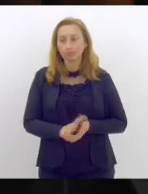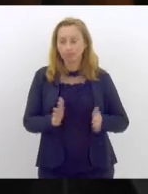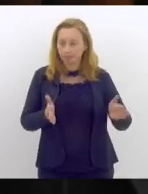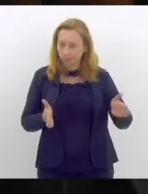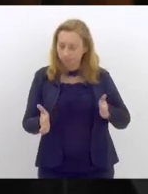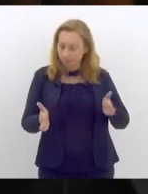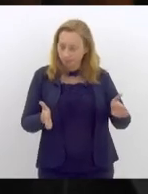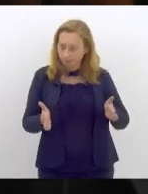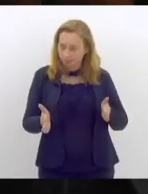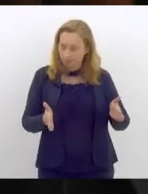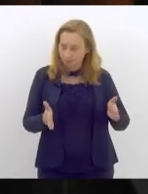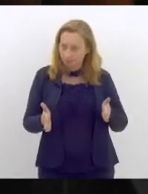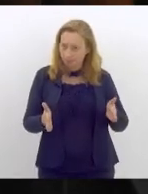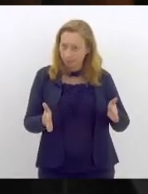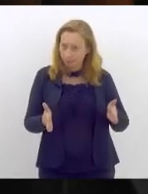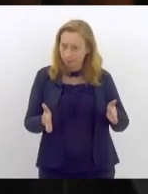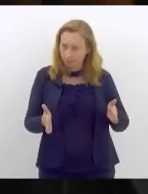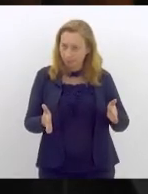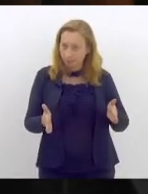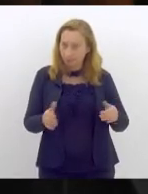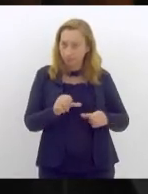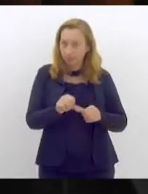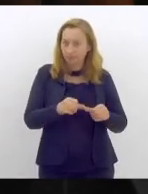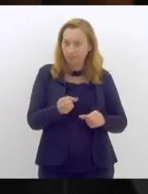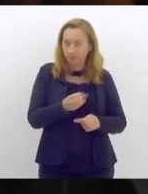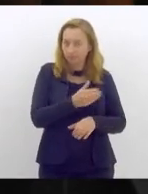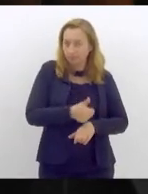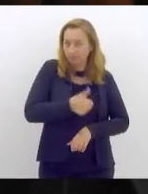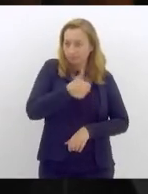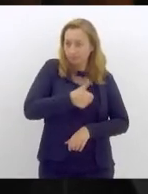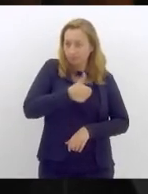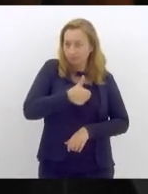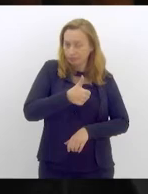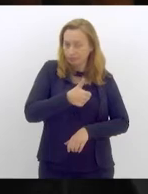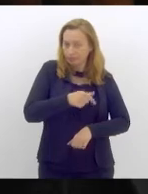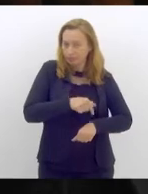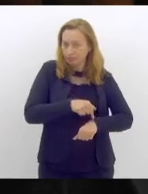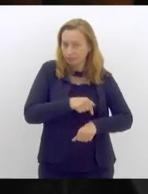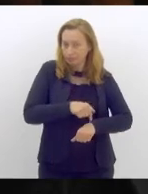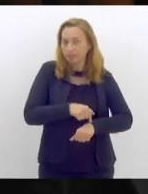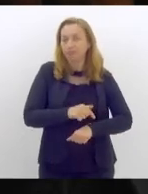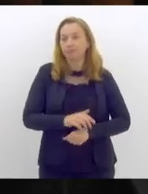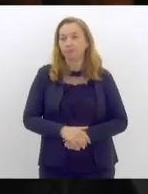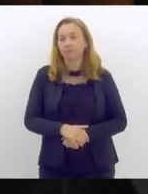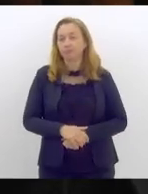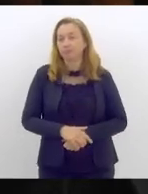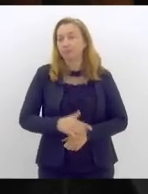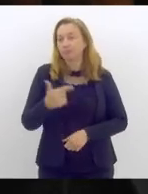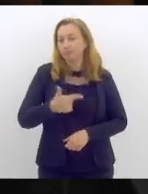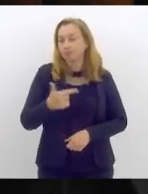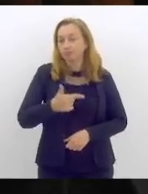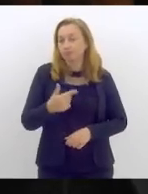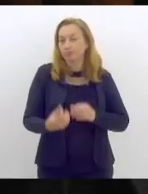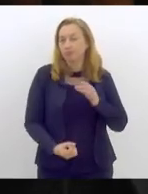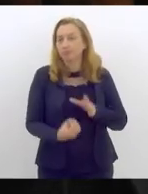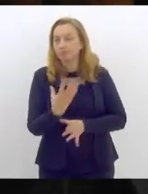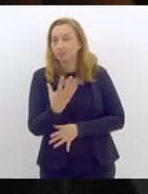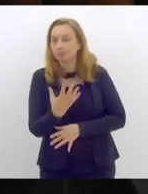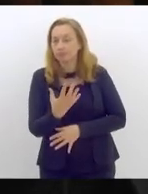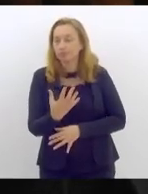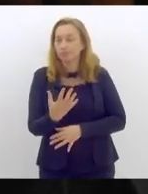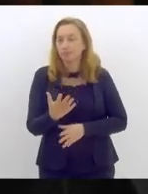judiciais da renovação do primeiro regime se fez um segundo regime